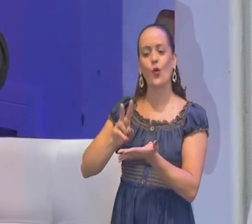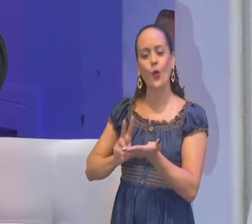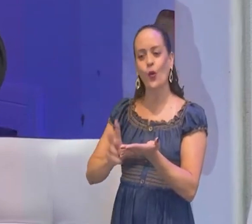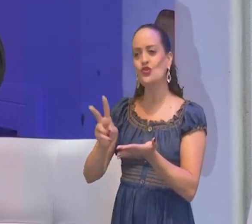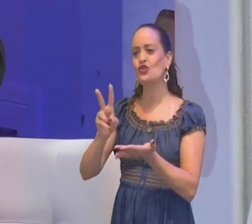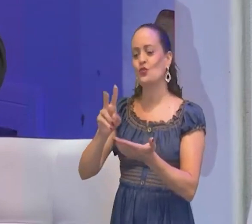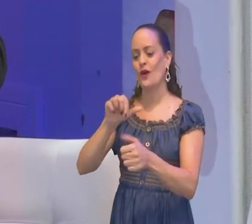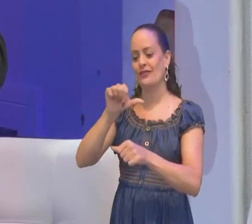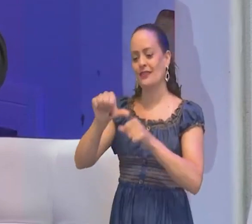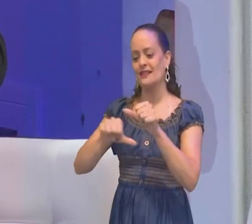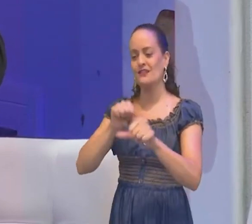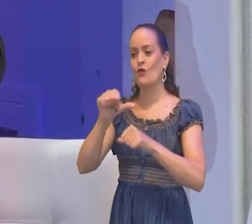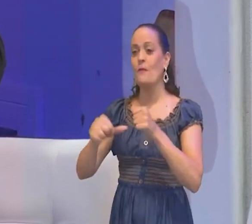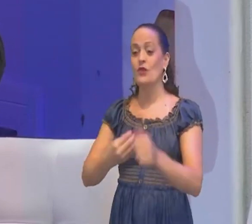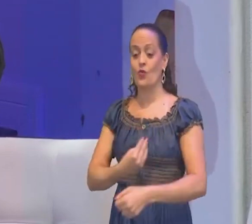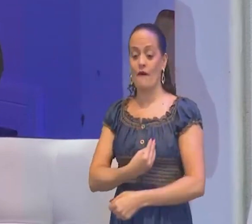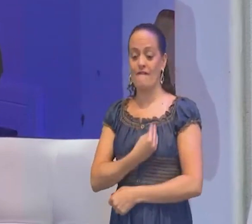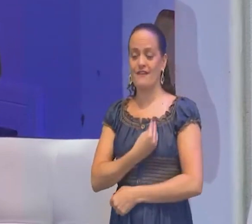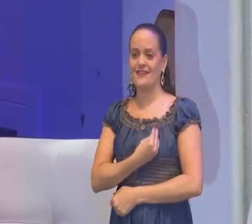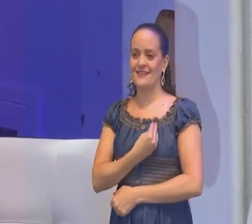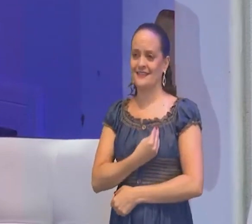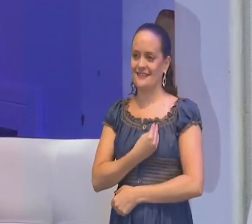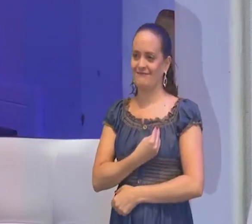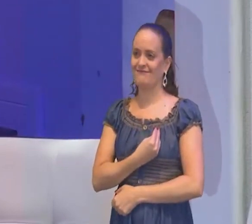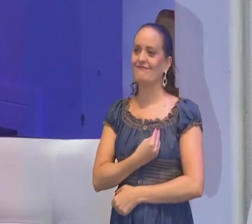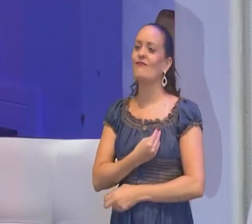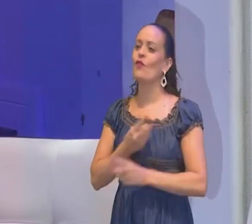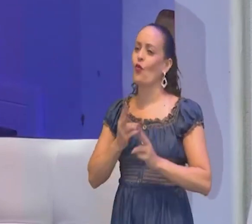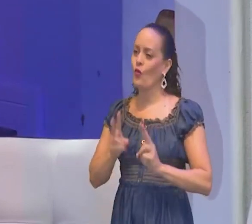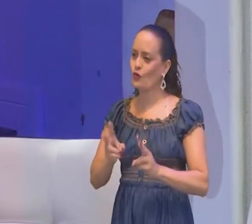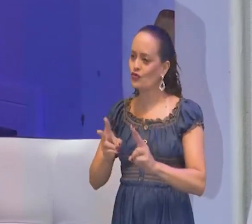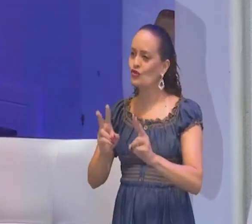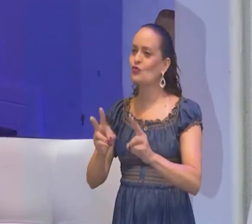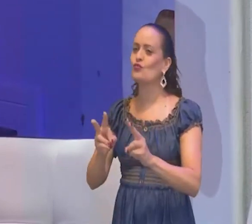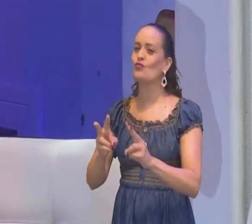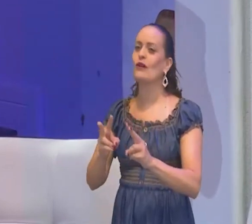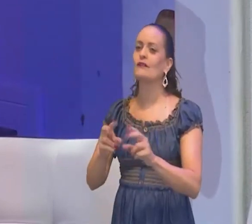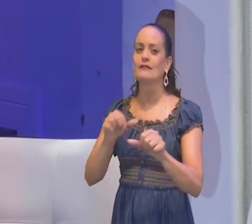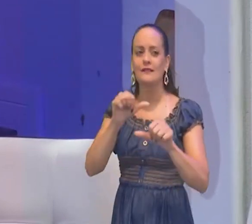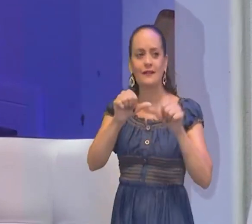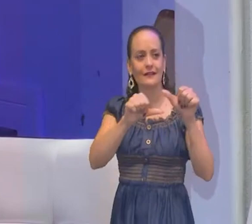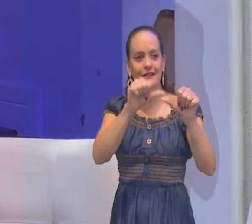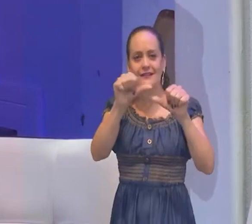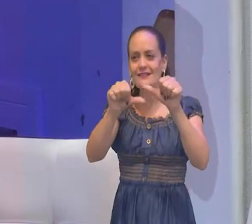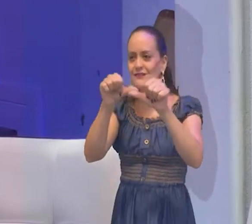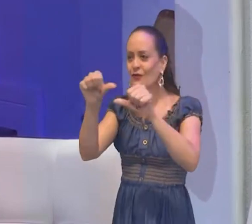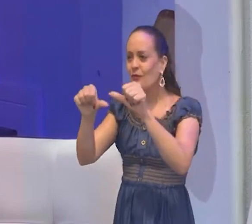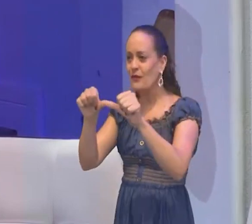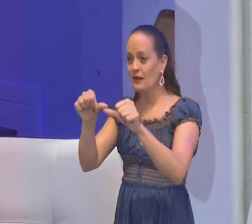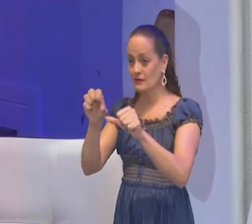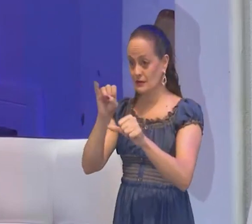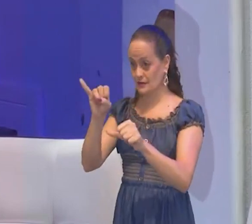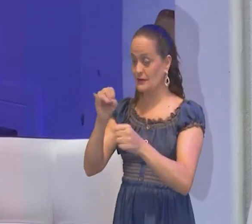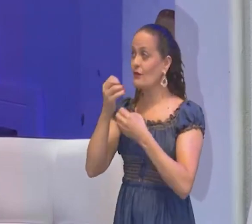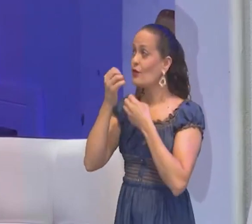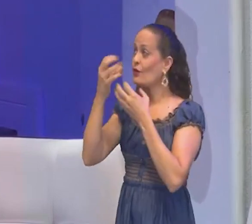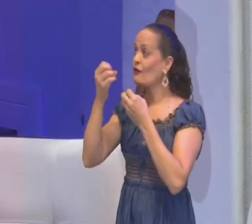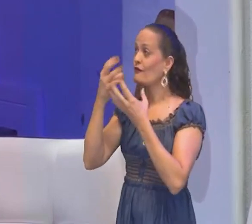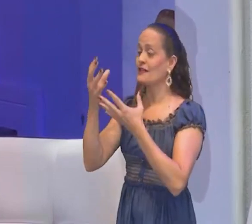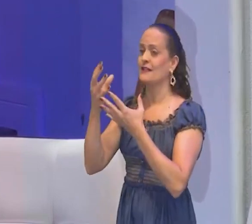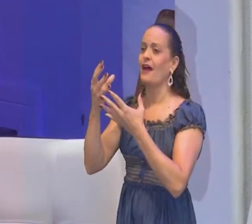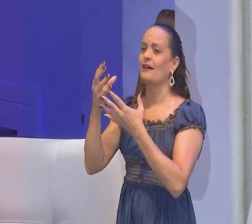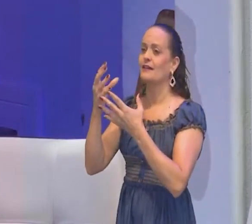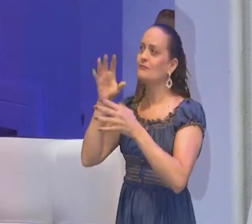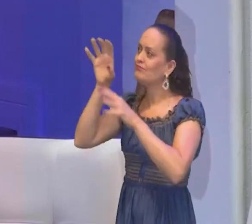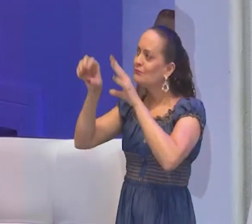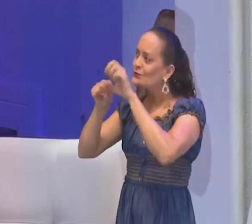transformando vidas, e Ele continuará transformando a vida de todos aqueles que o buscarem e o